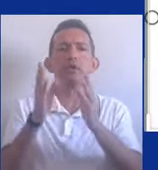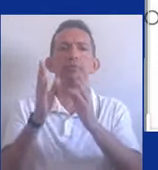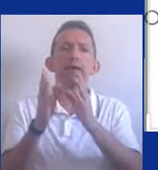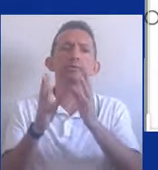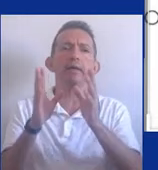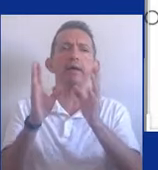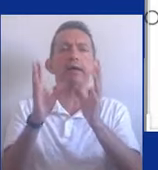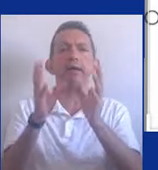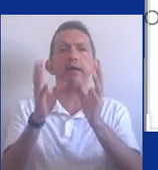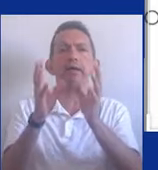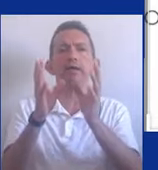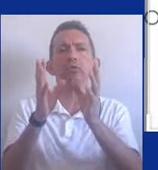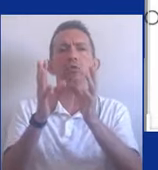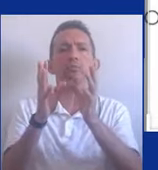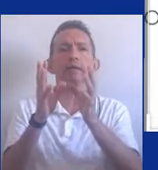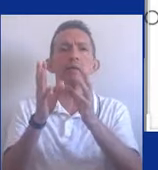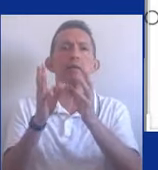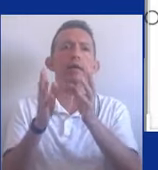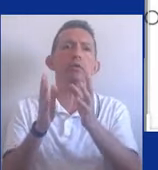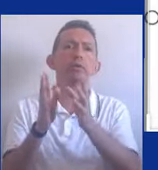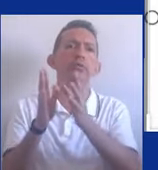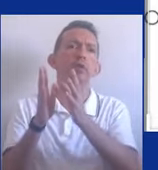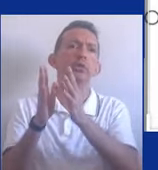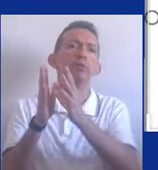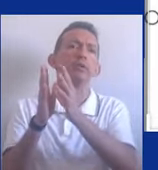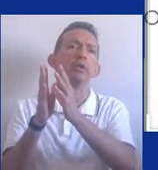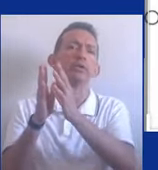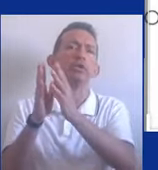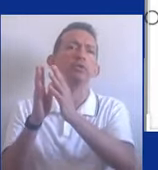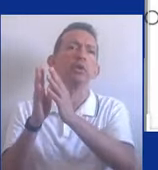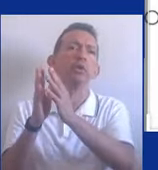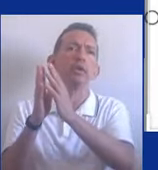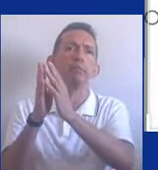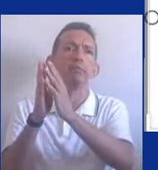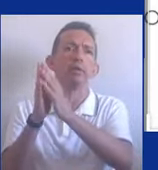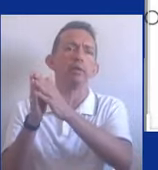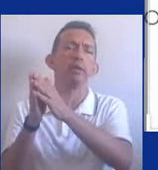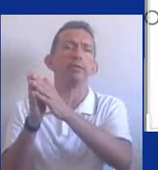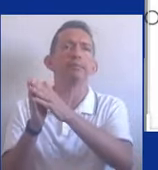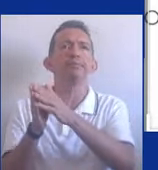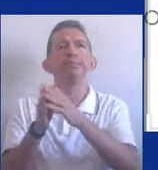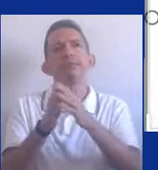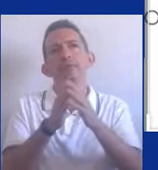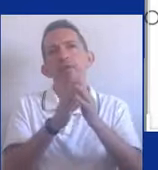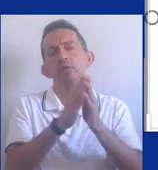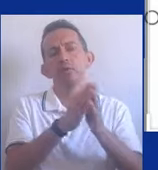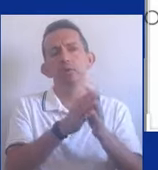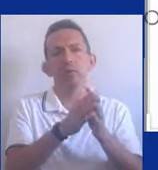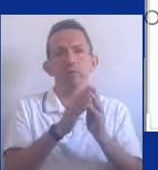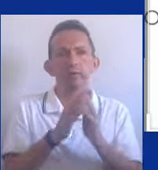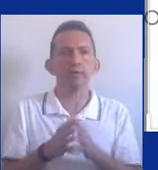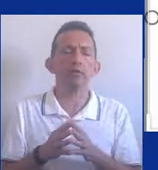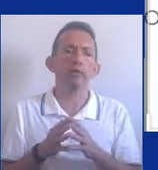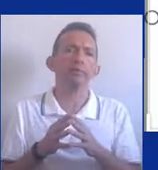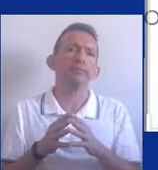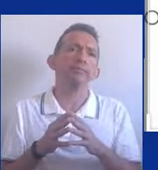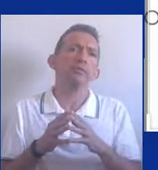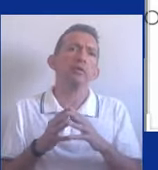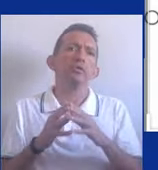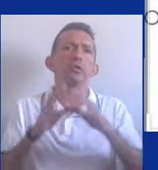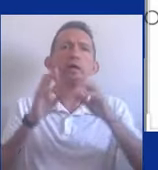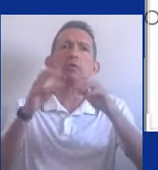dizerem, citoplasma é todo o material que fica compreendido entre a membrana e o núcleo da